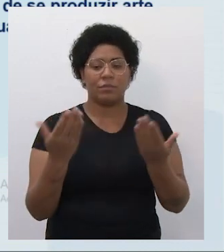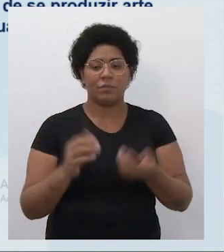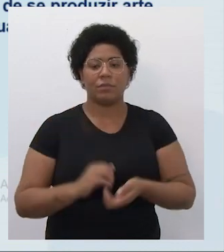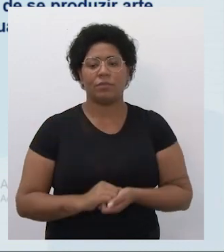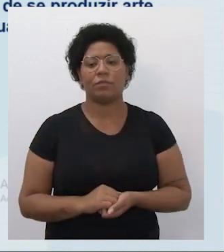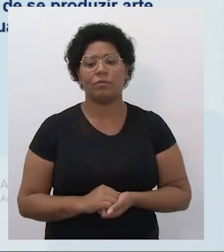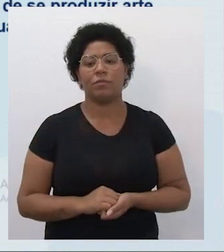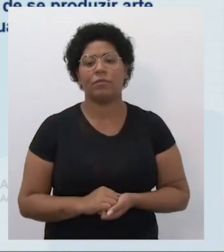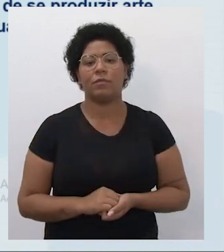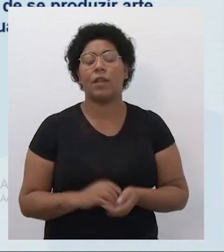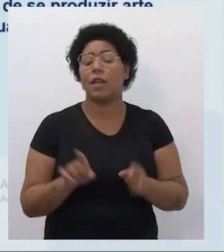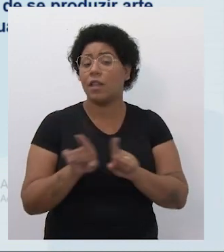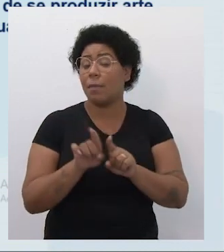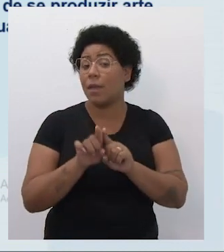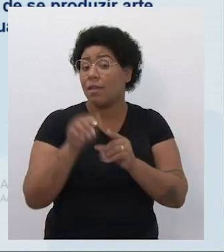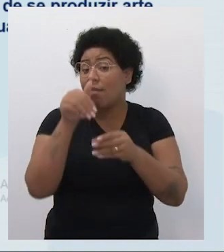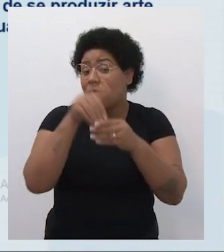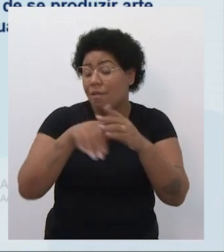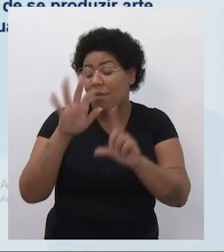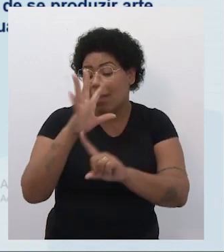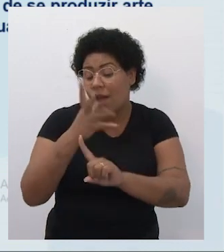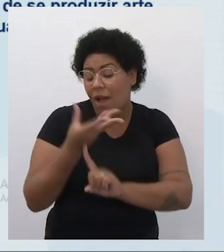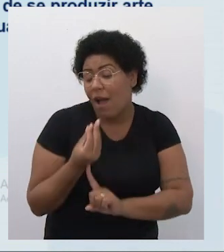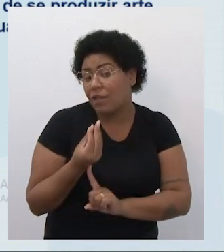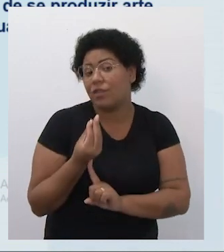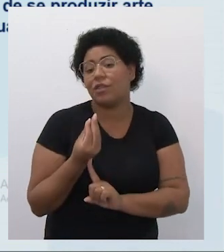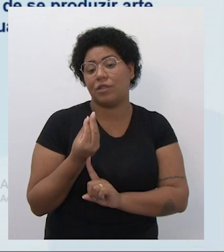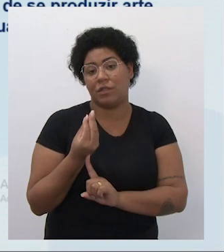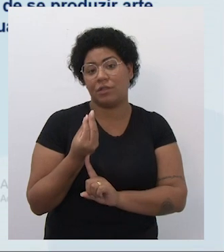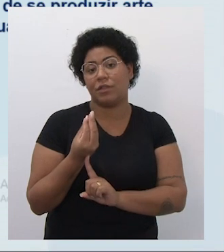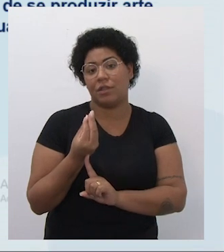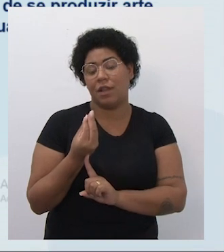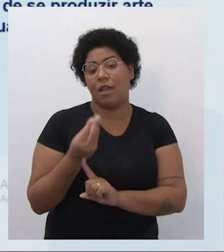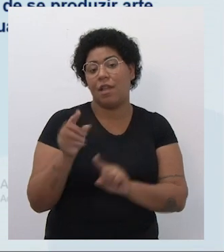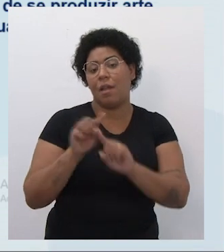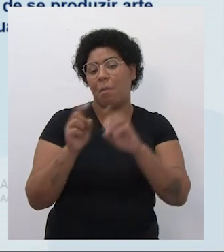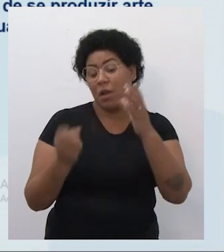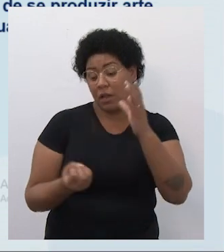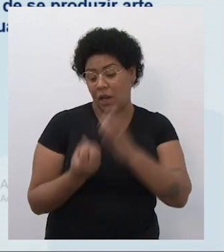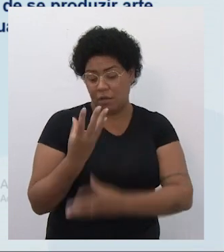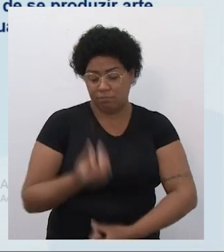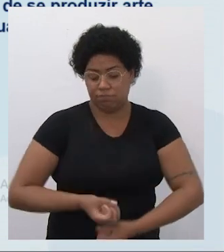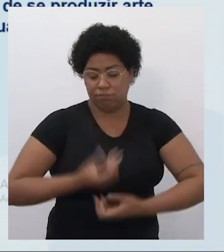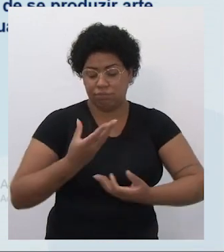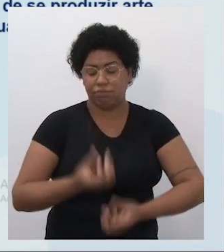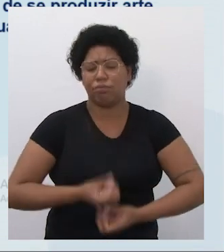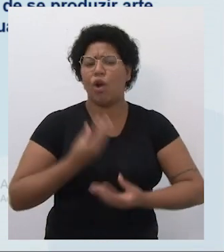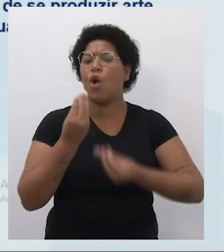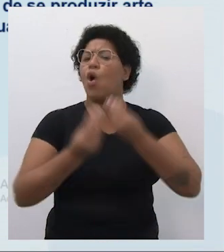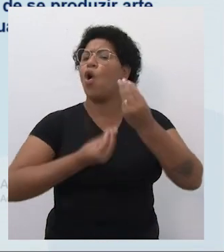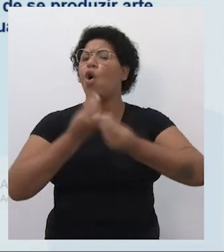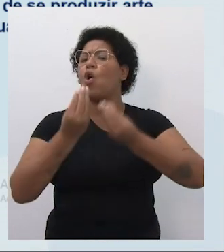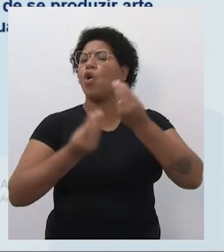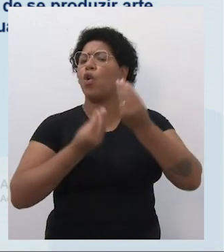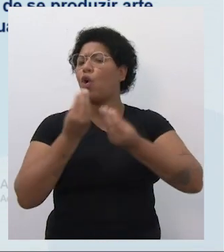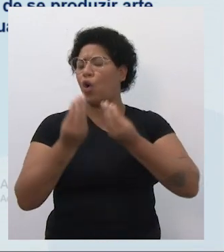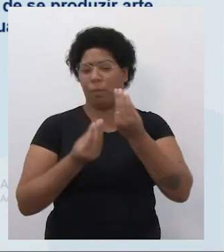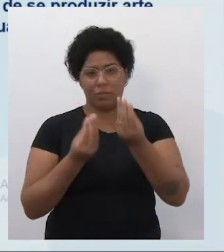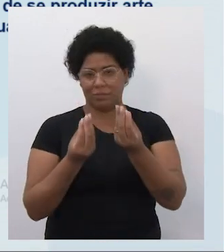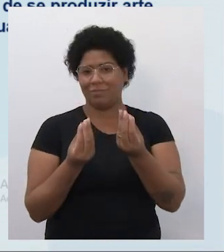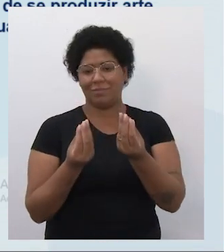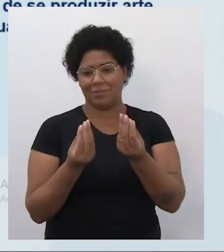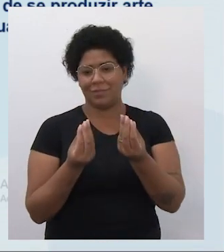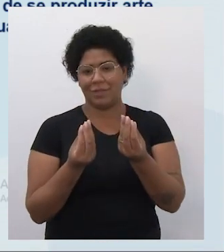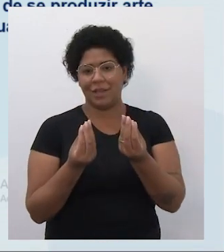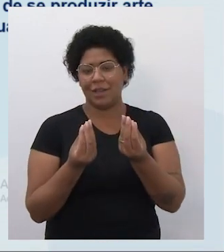fenômenos artísticos, estéticos, para que ele possa elaborar poéticas como formas de produção artística,